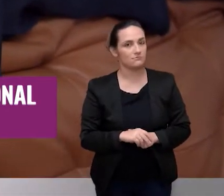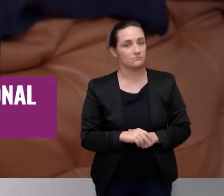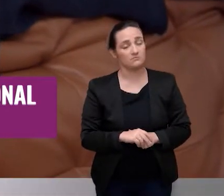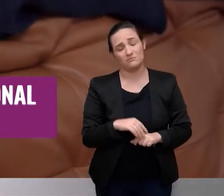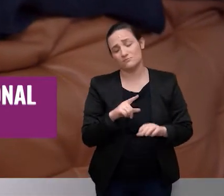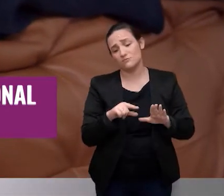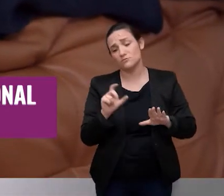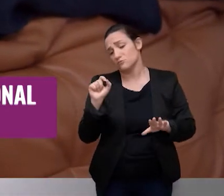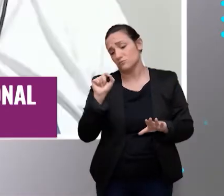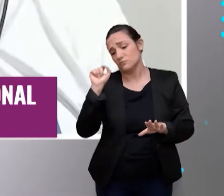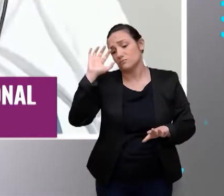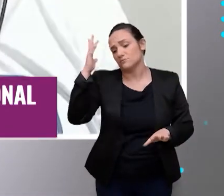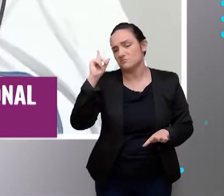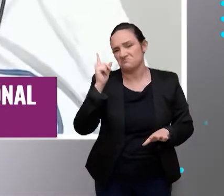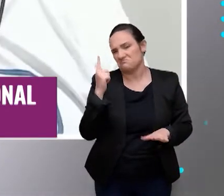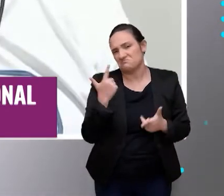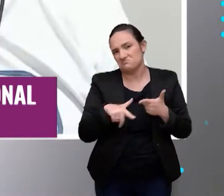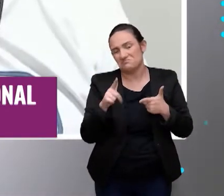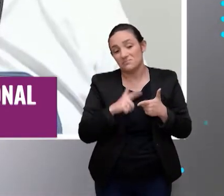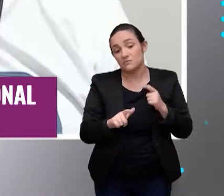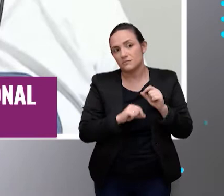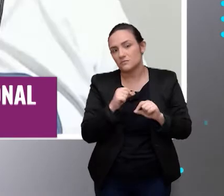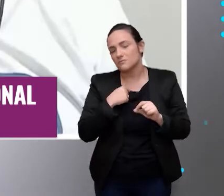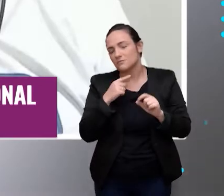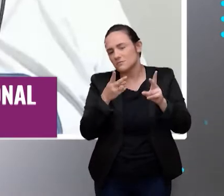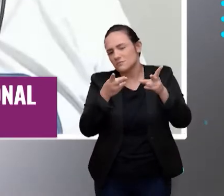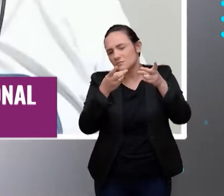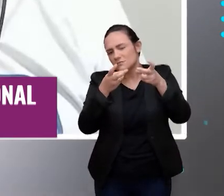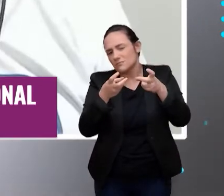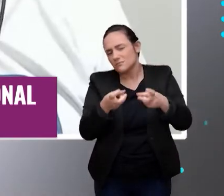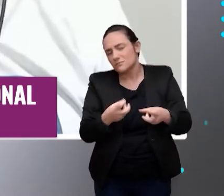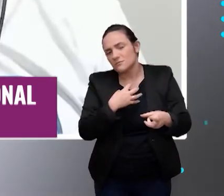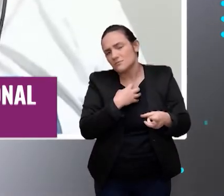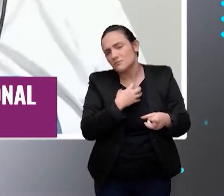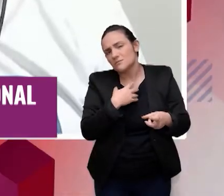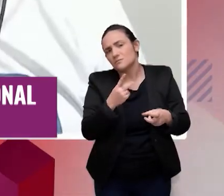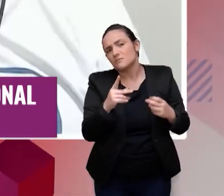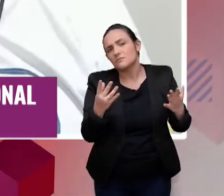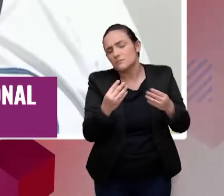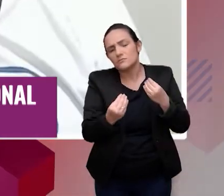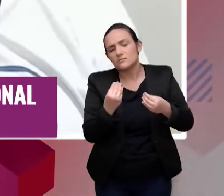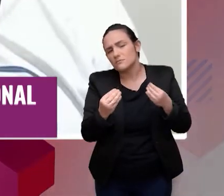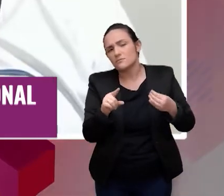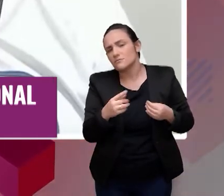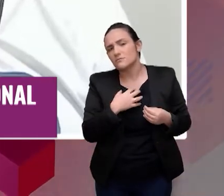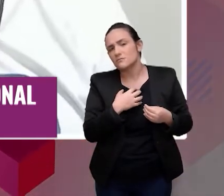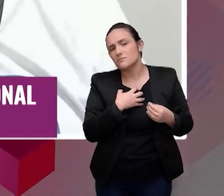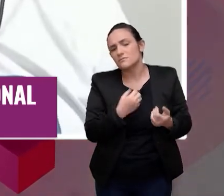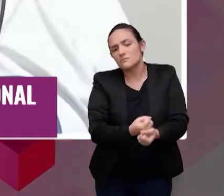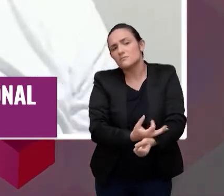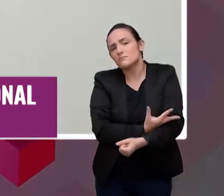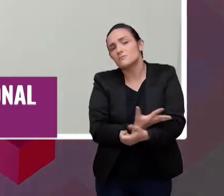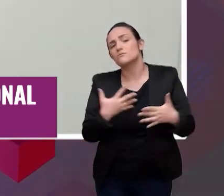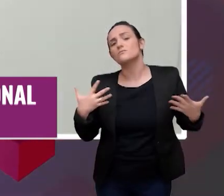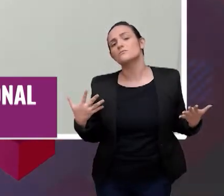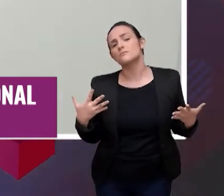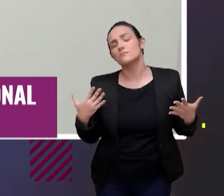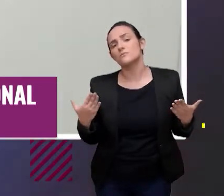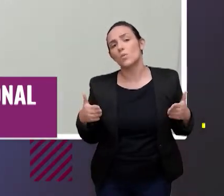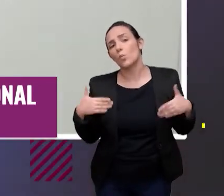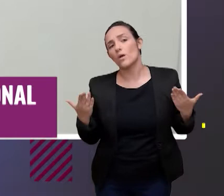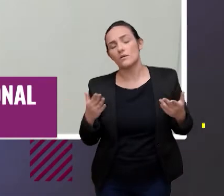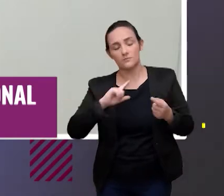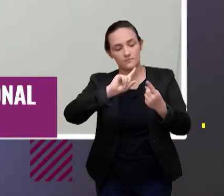diante daquela situação. O segundo ponto no qual se apoia o nosso trabalho